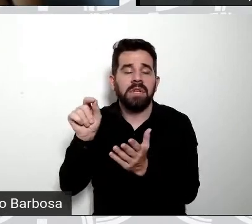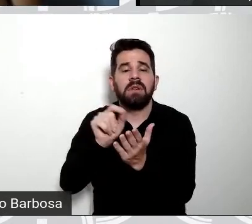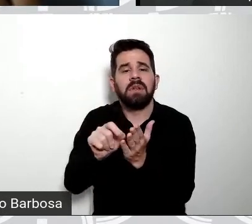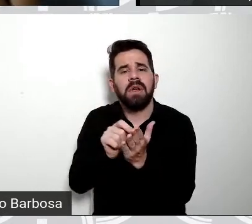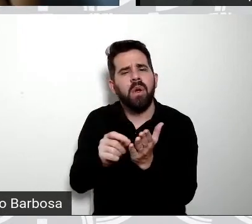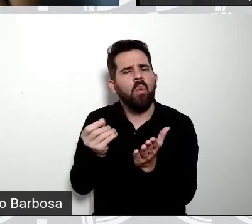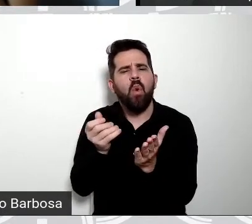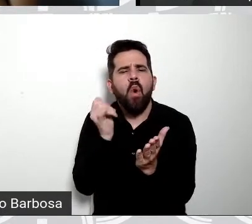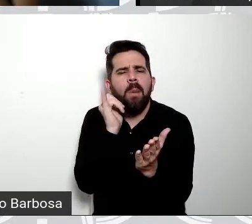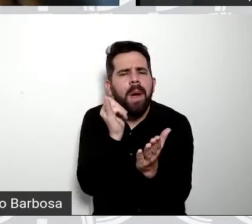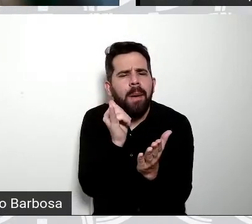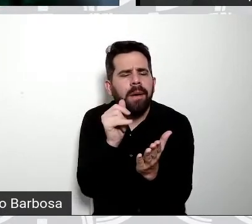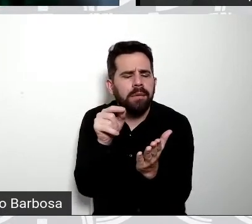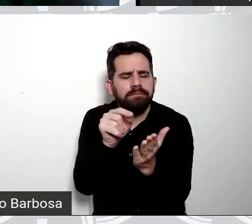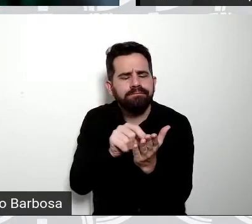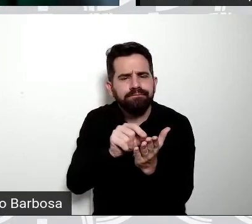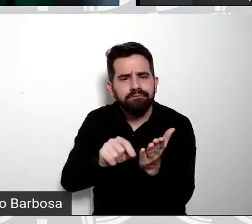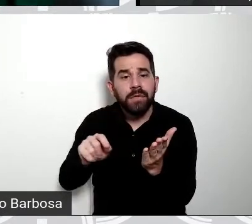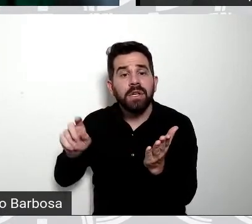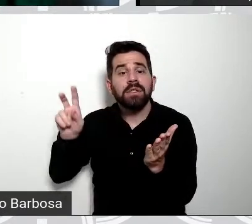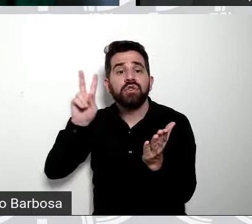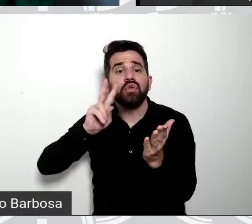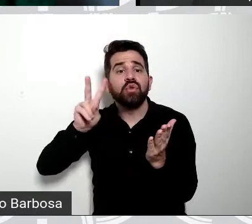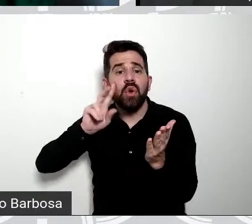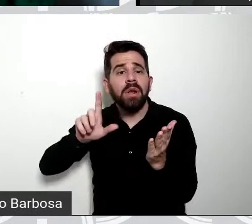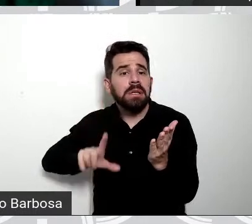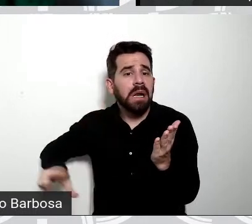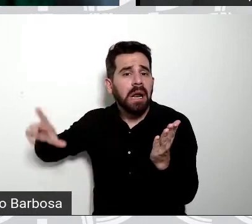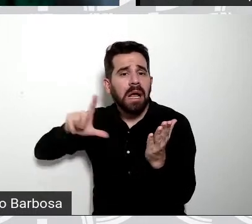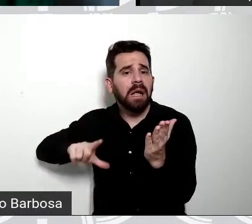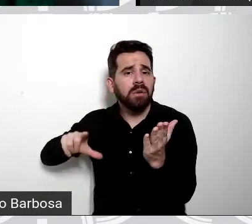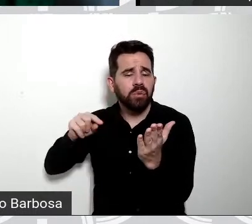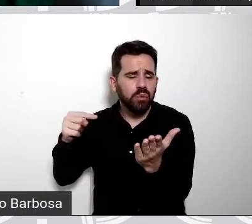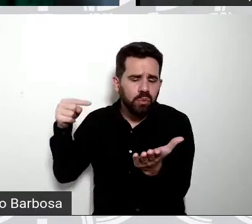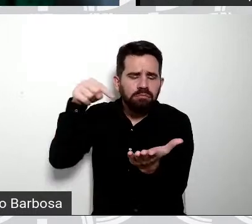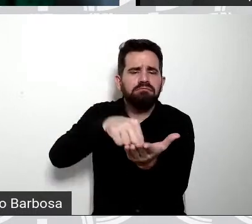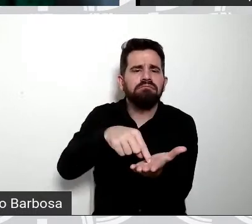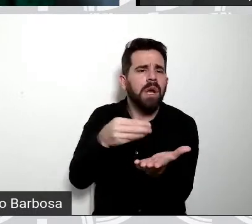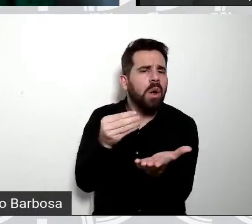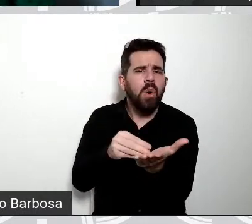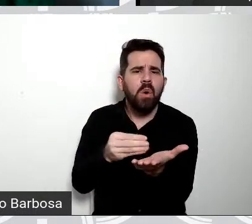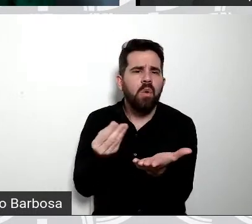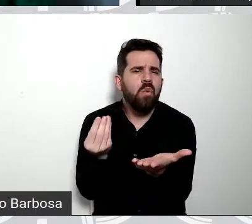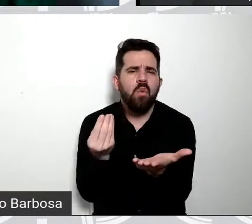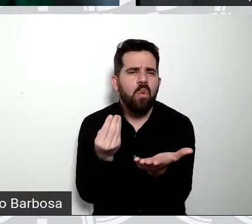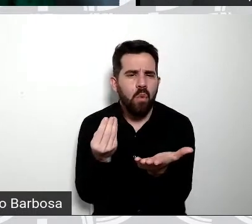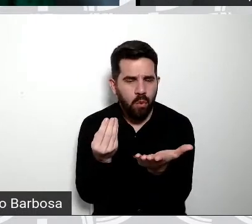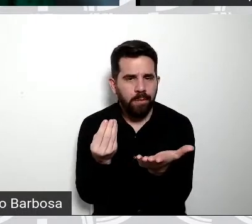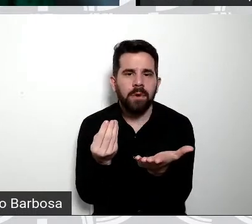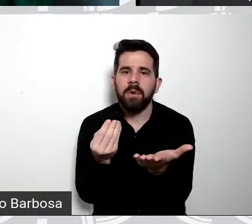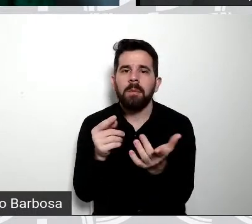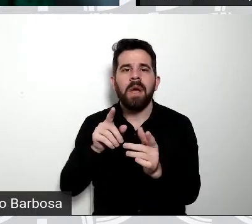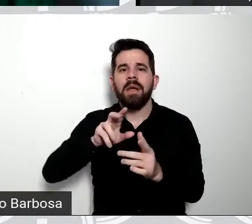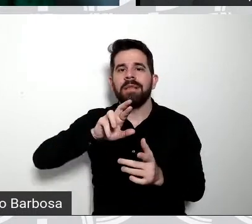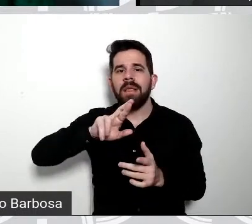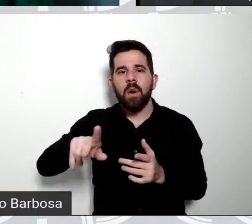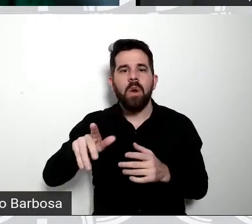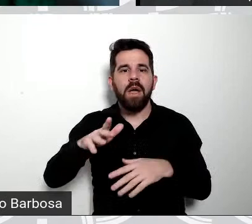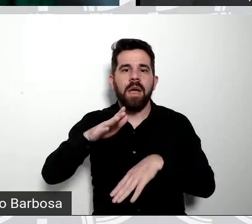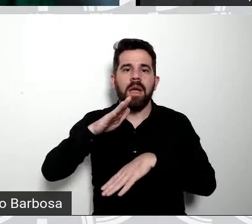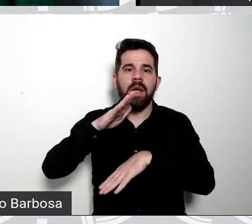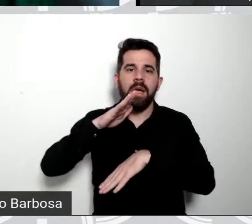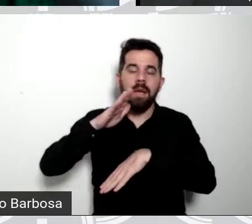a partir do que ele chama de momentos decisivos e não a partir da periodização tradicional